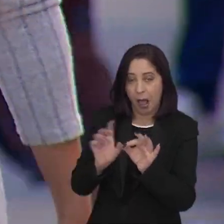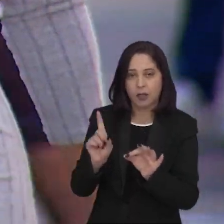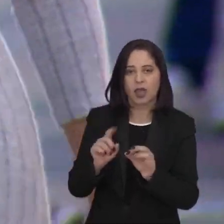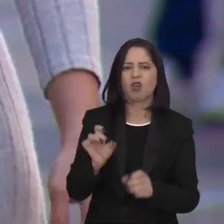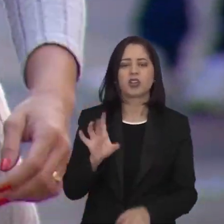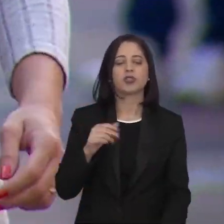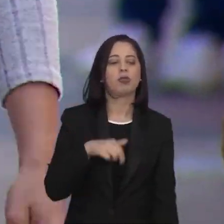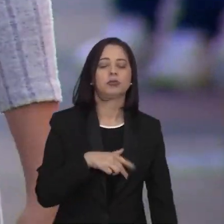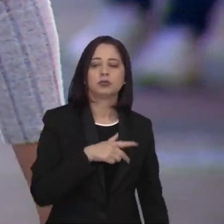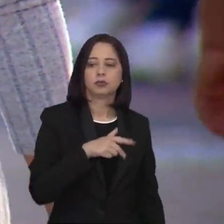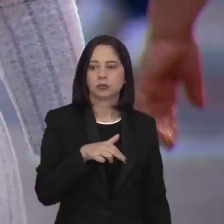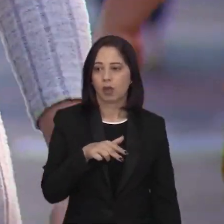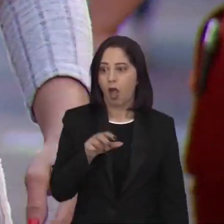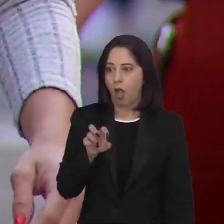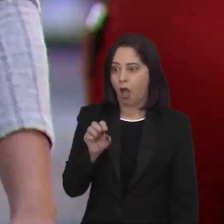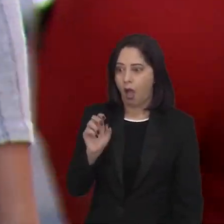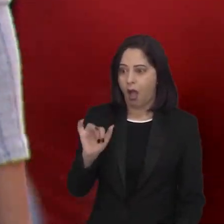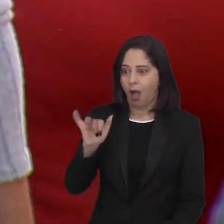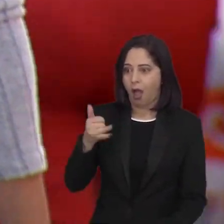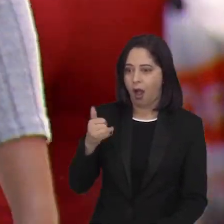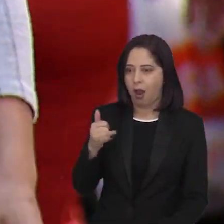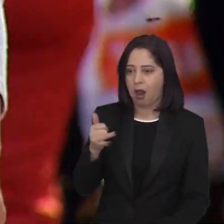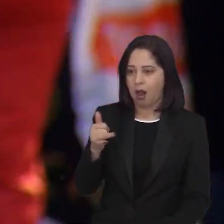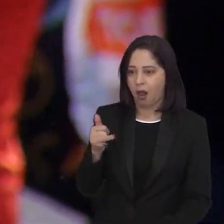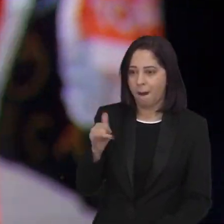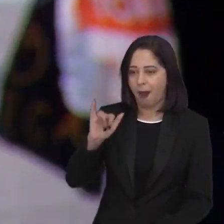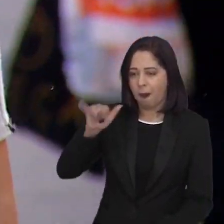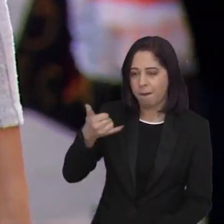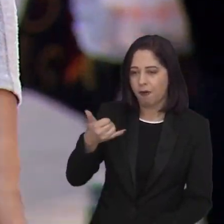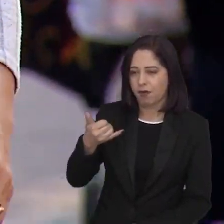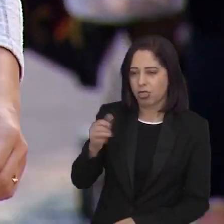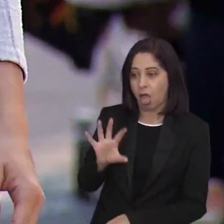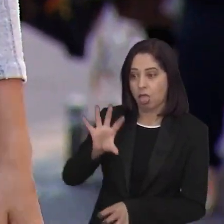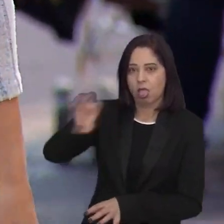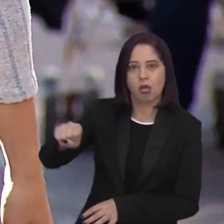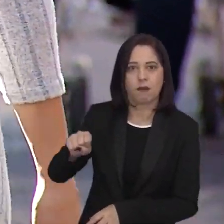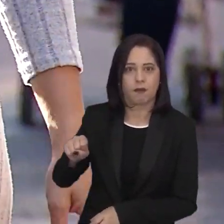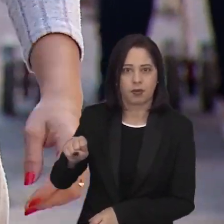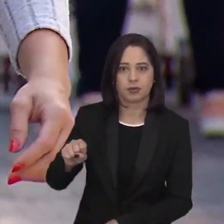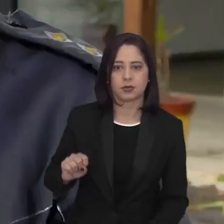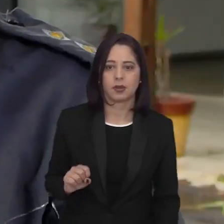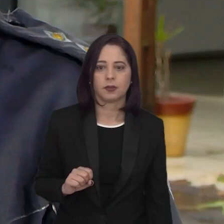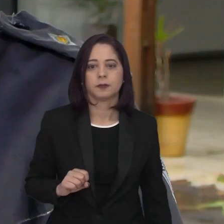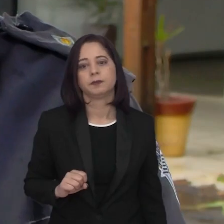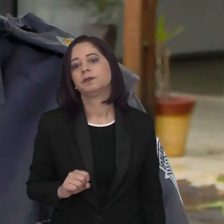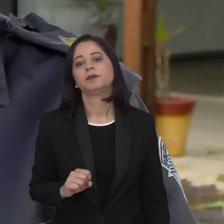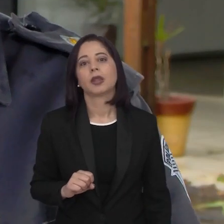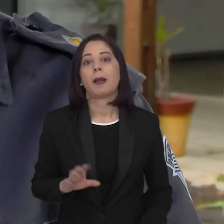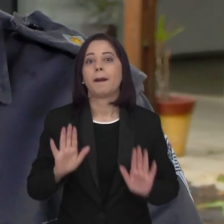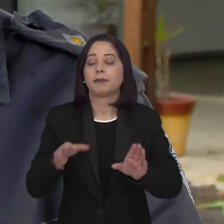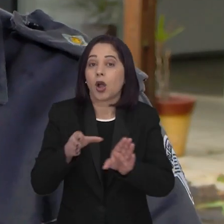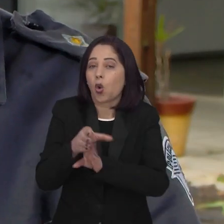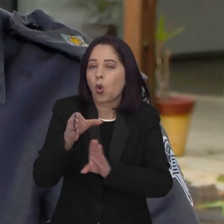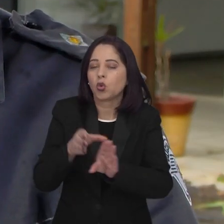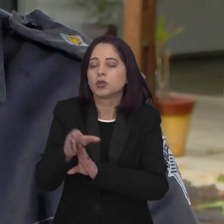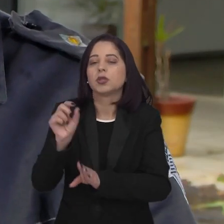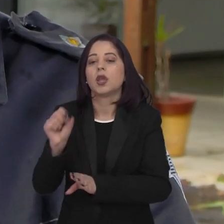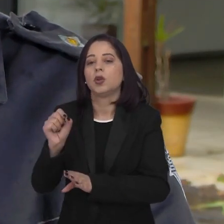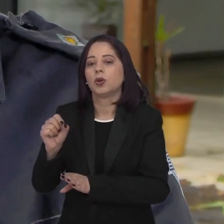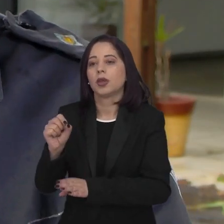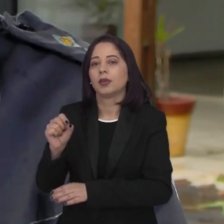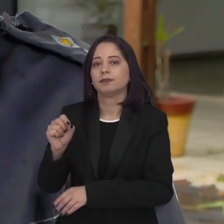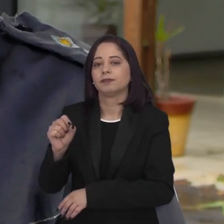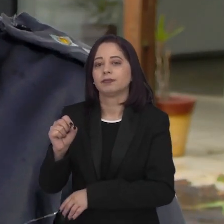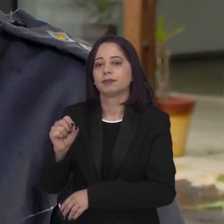mas o assaltante enxerga a oportunidade quando percebe alguém distraído com o aparelho. Os cuidados que nós costumamos aconselhar que se